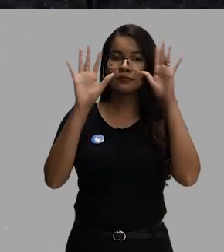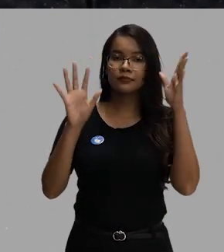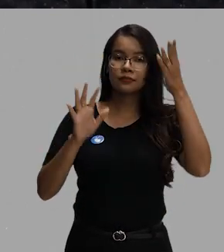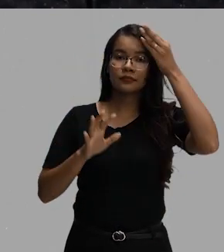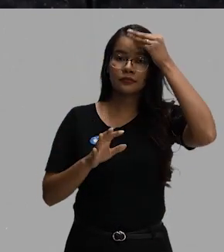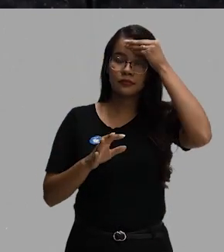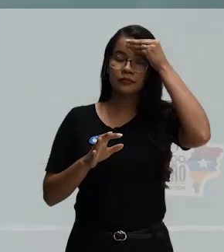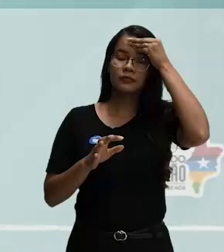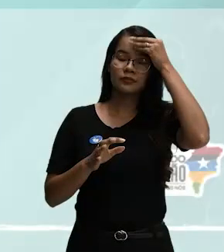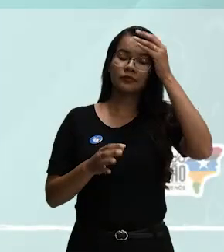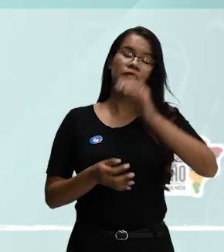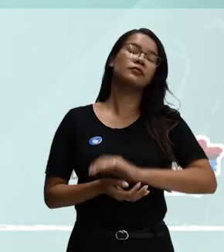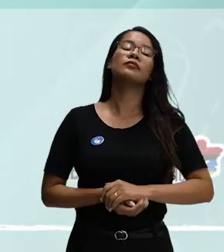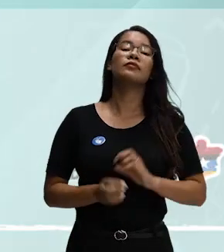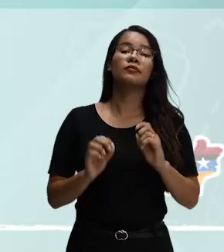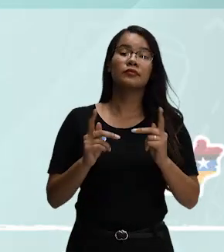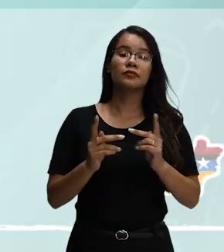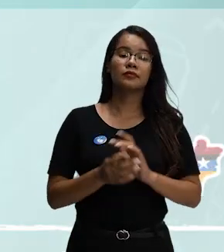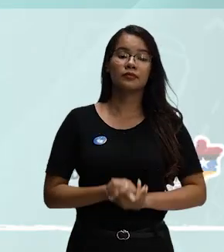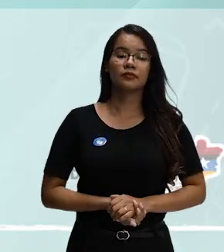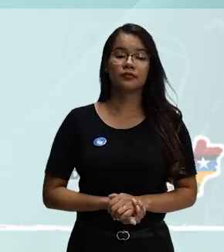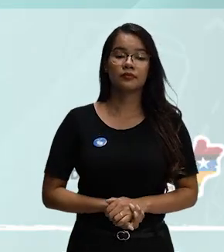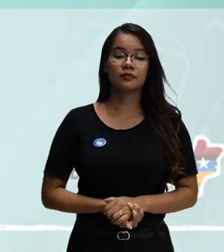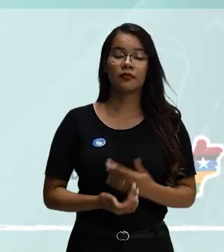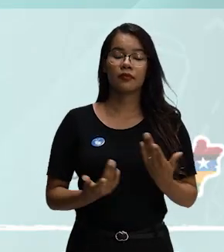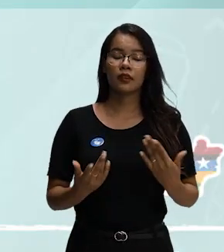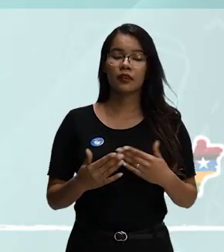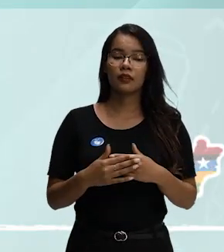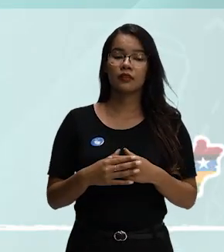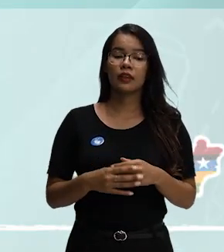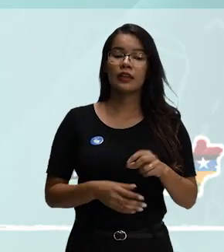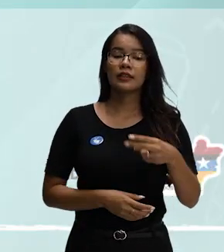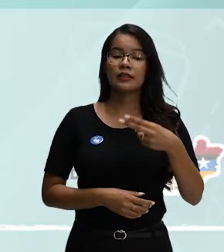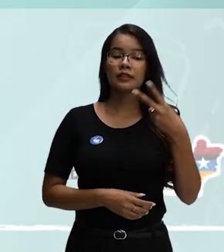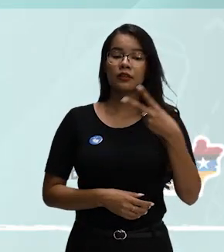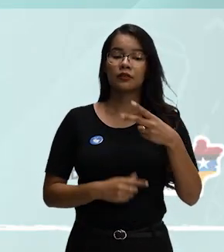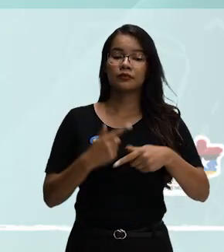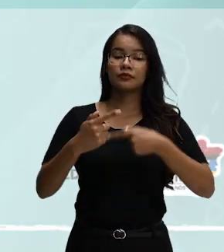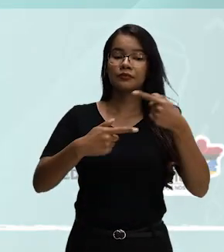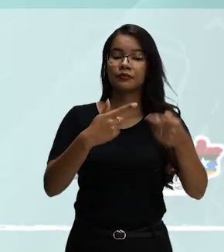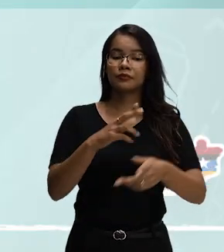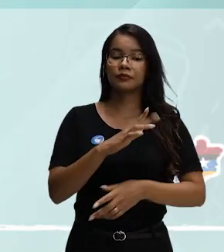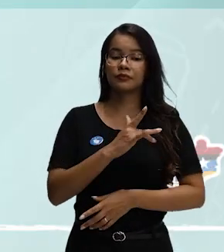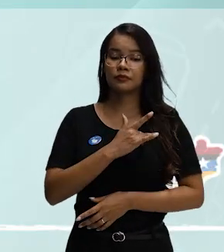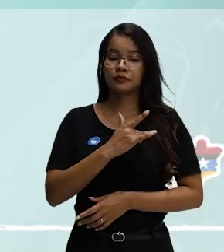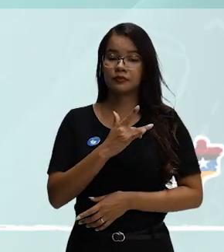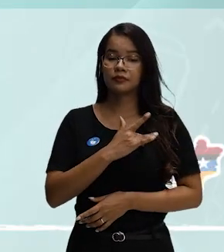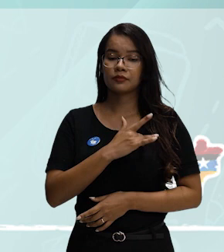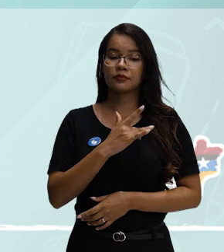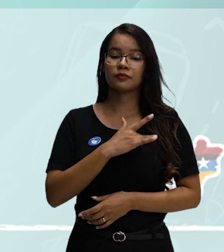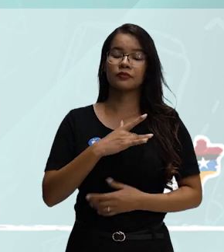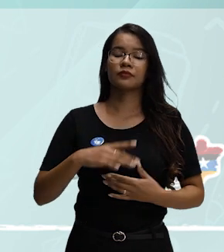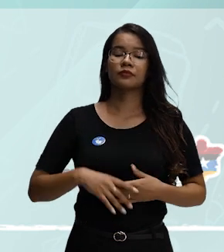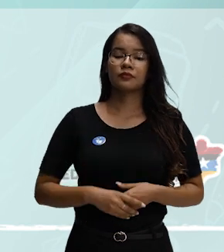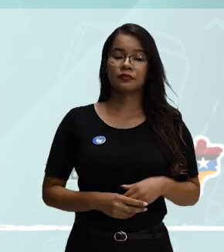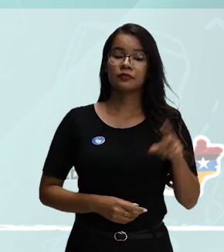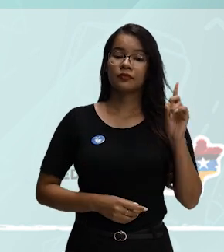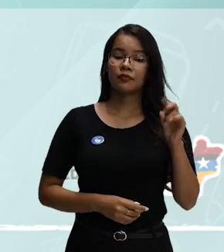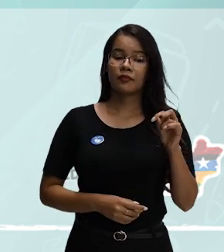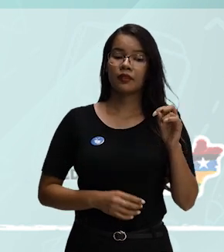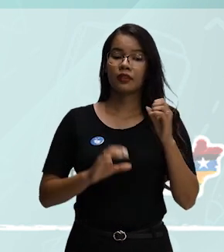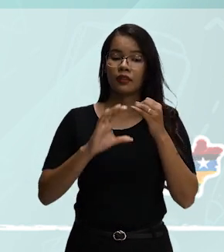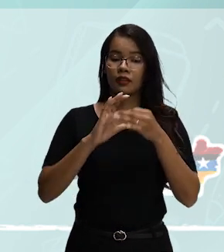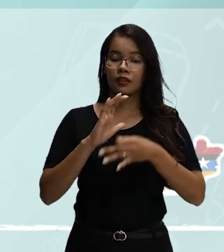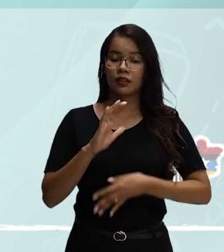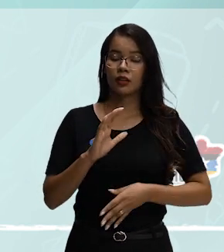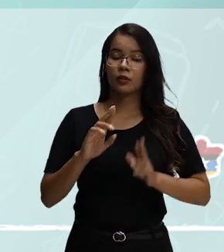entendido, sem dúvida nenhuma, certo? Então, assim, acompanhe aí, ó. A segunda geração romântica, também conhecida como ultrarromântica, é